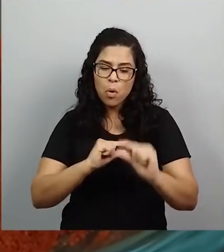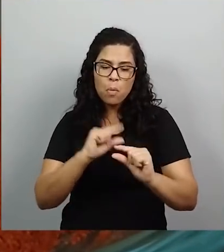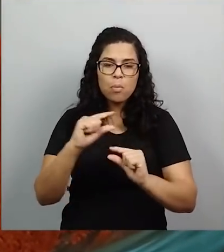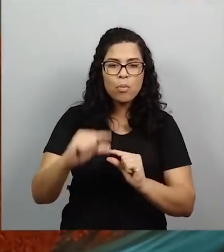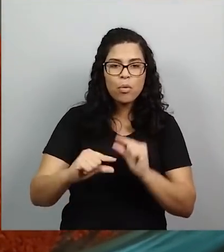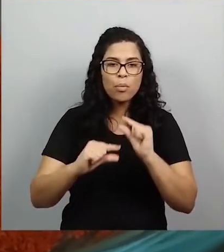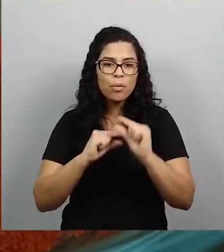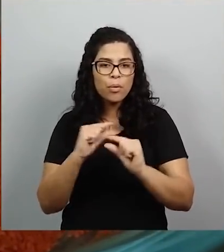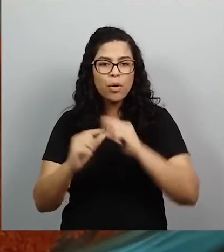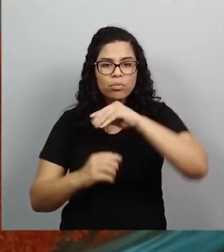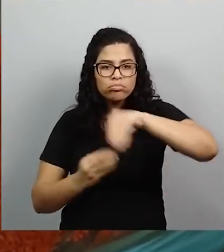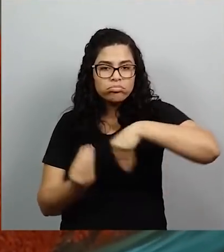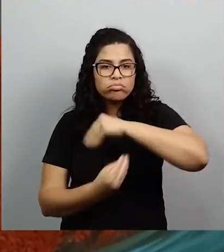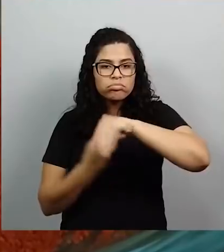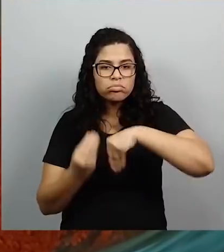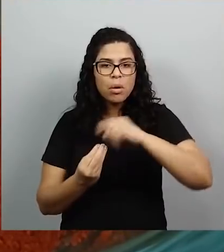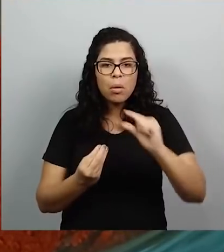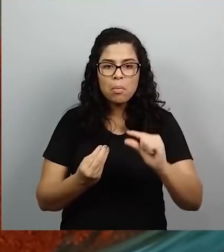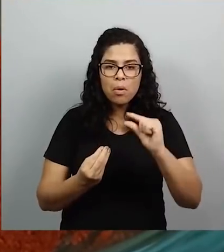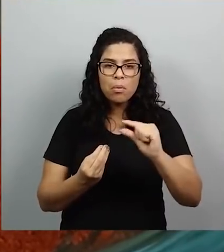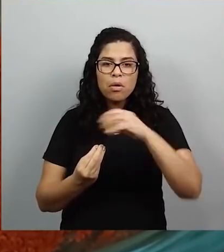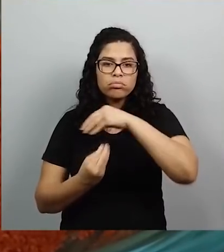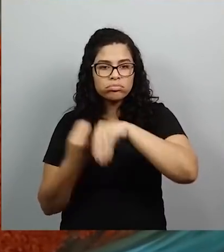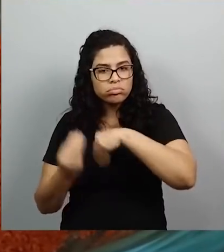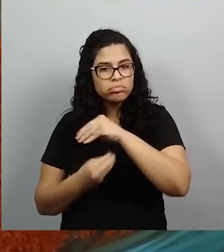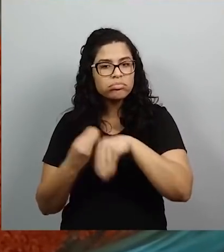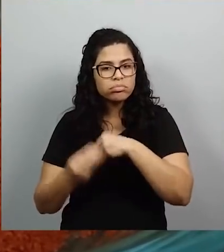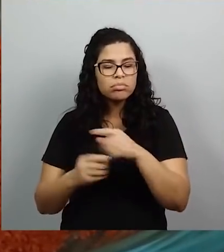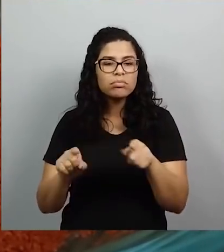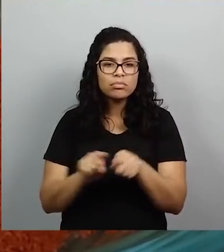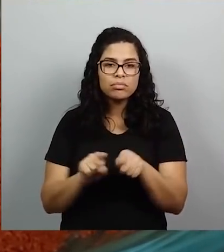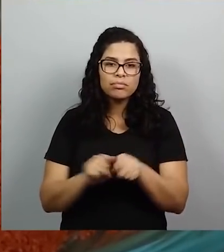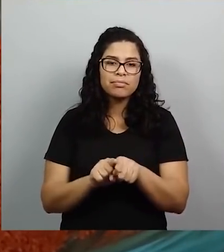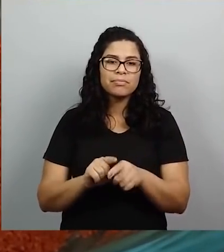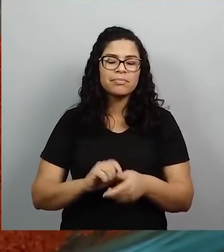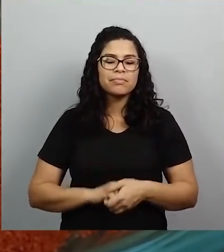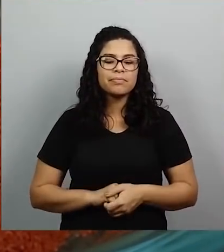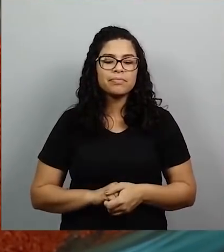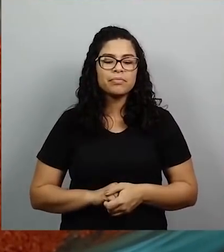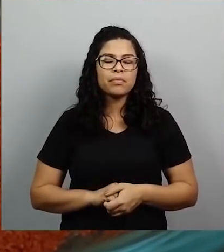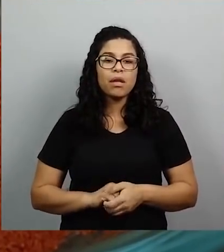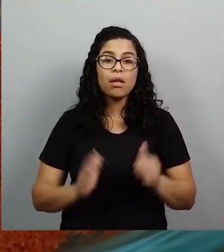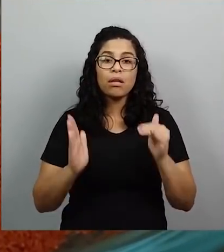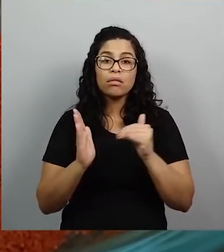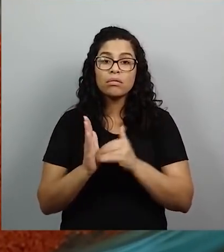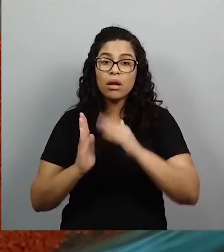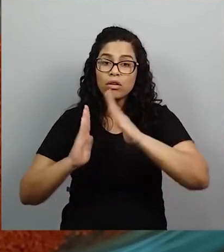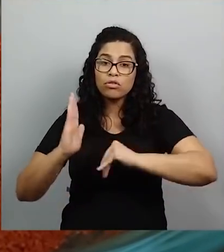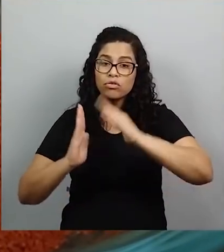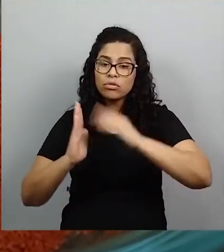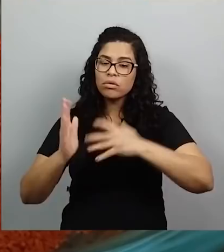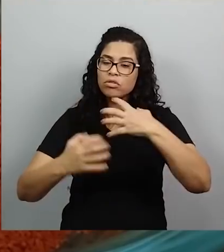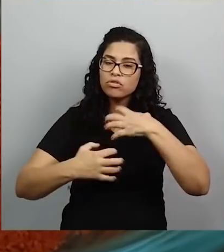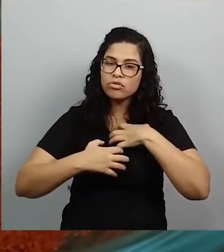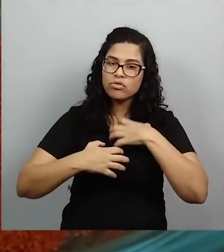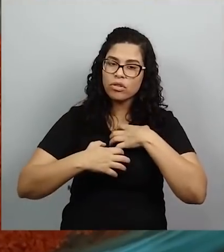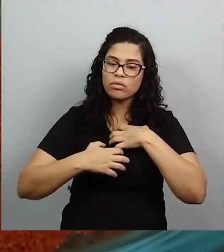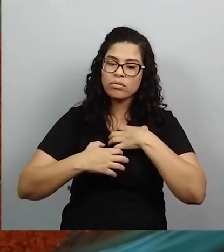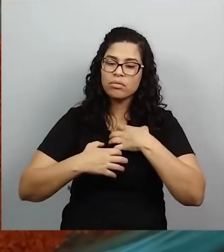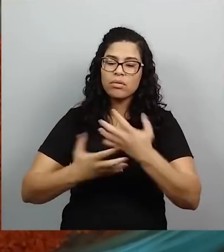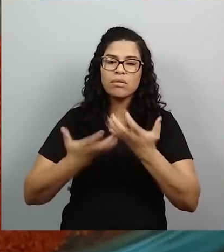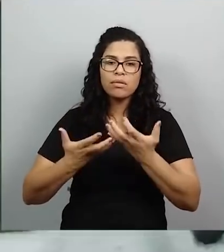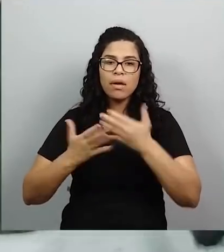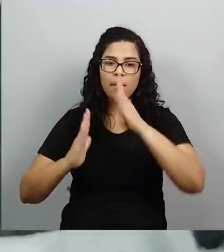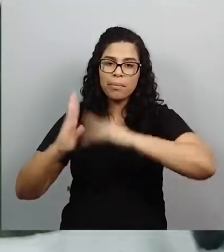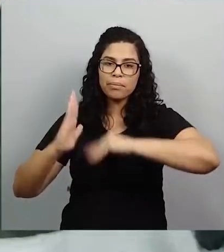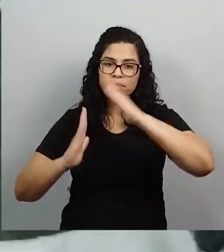por vez. Põe um pouquinho, mexe um pouquinho. Põe mais um pouquinho, mexe mais um pouquinho. Até a tinta ficar de um jeito que você consiga